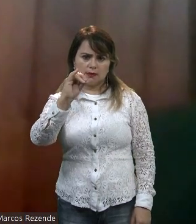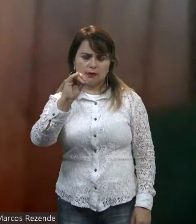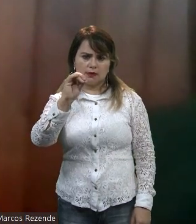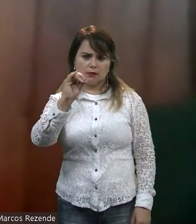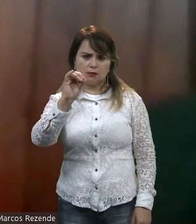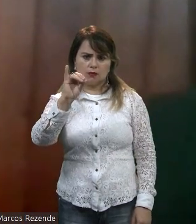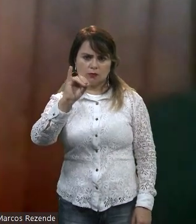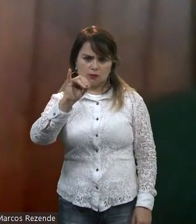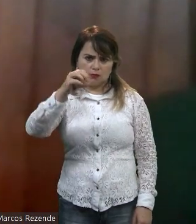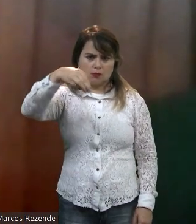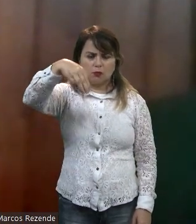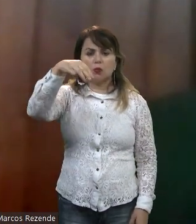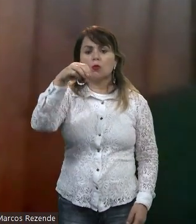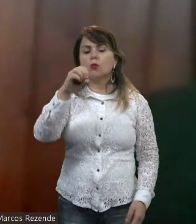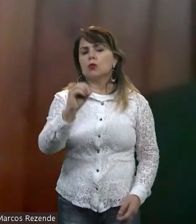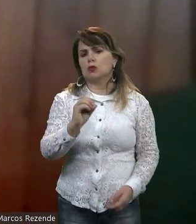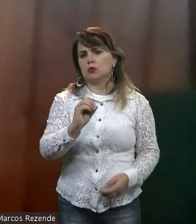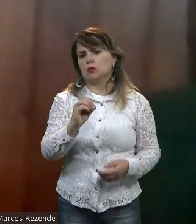extremamente enxuta,